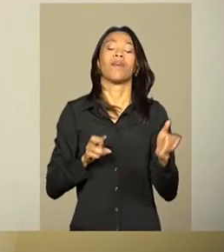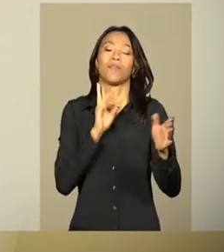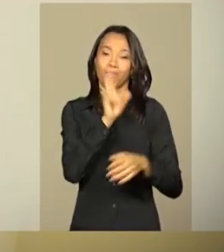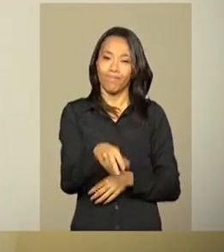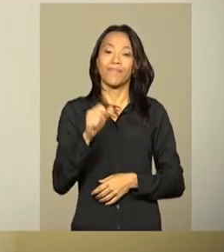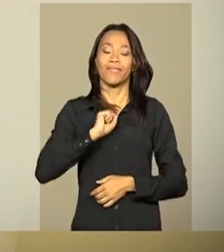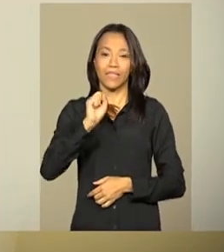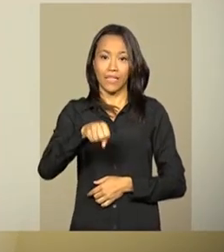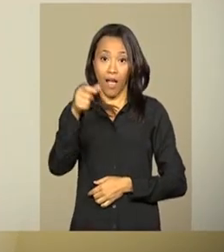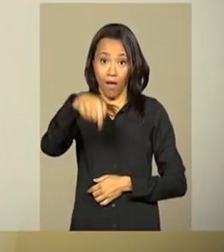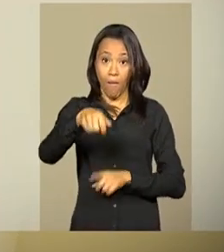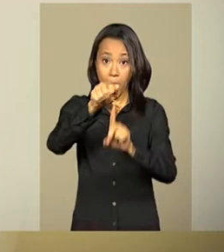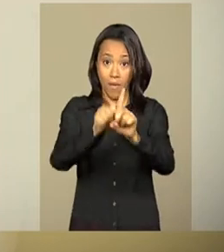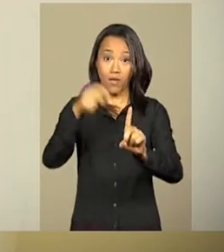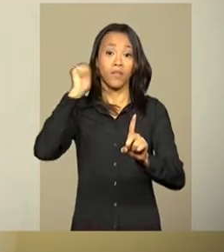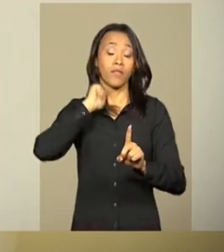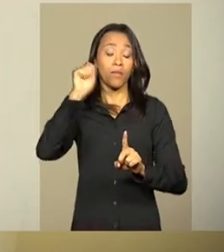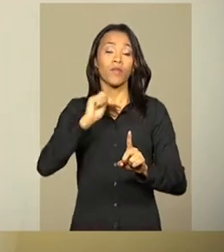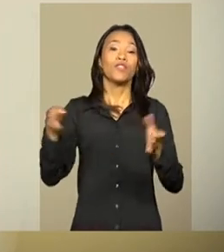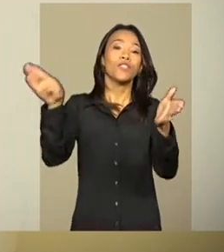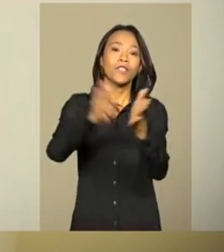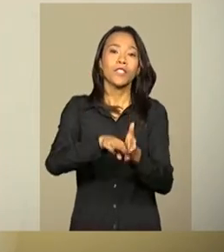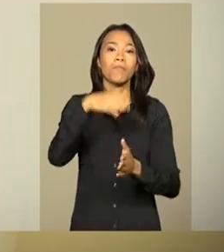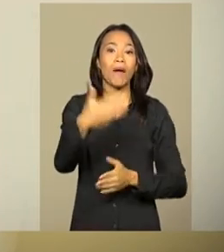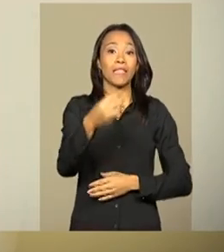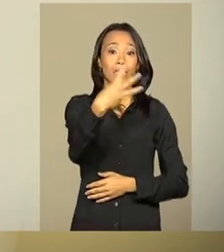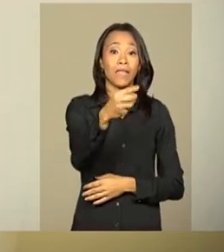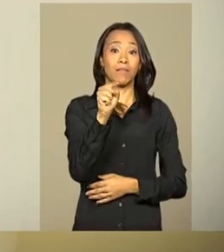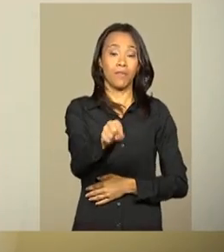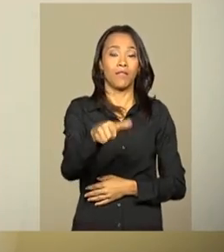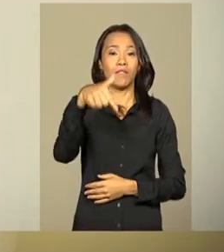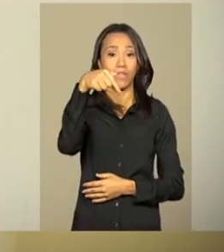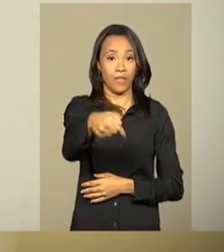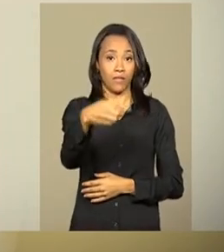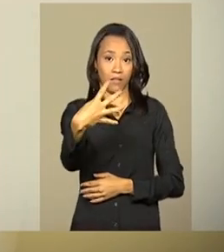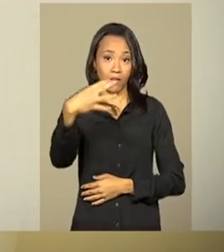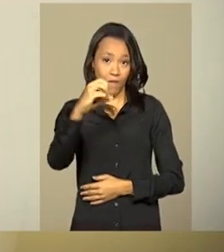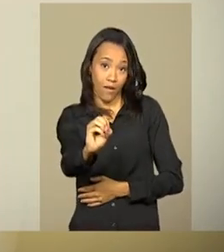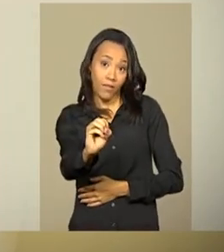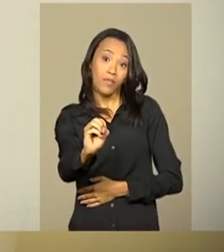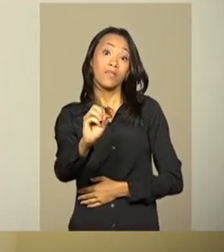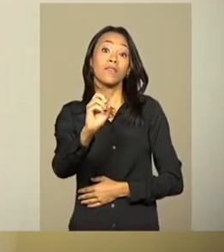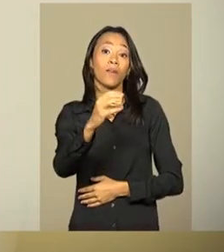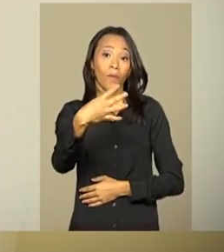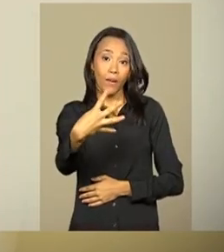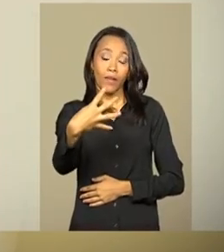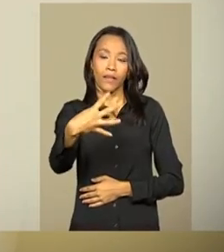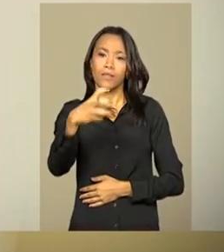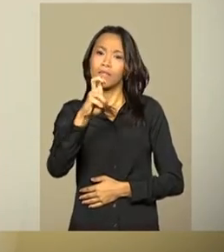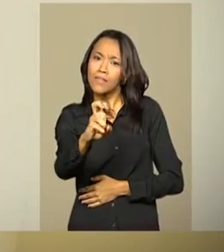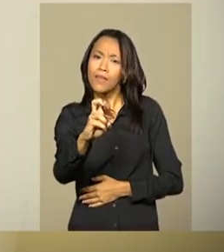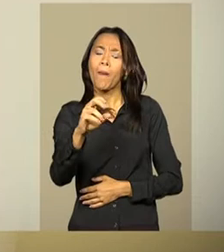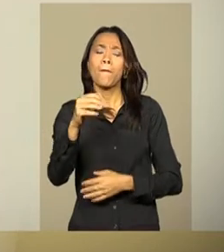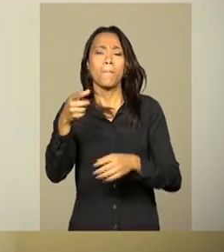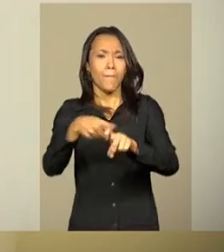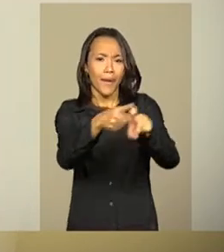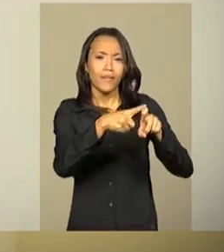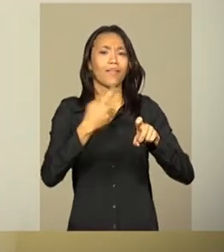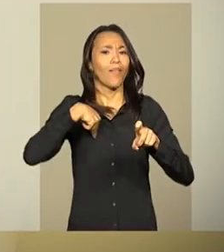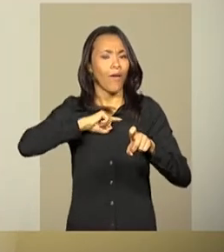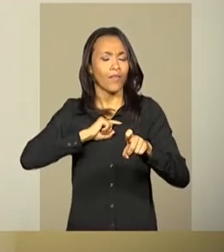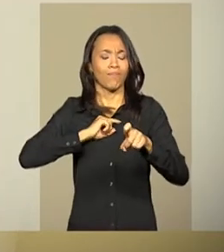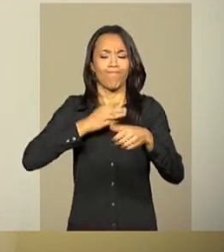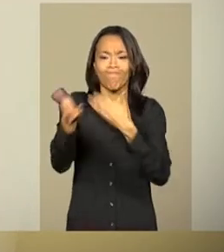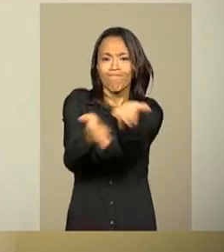Luciano agora em abril estão chegando mais 3.745 médicos aí nós estaremos